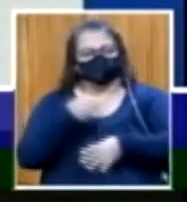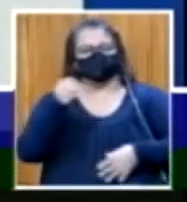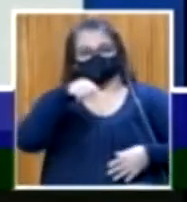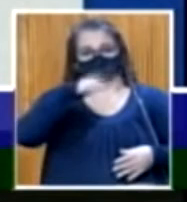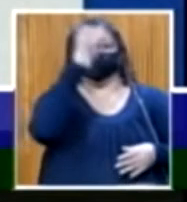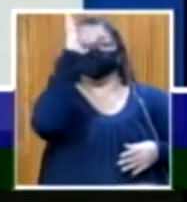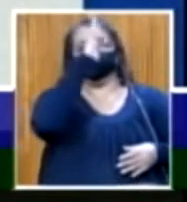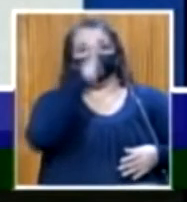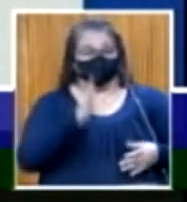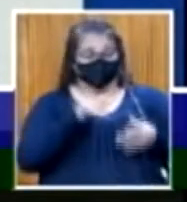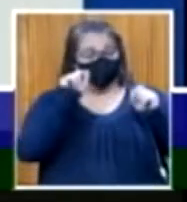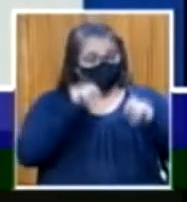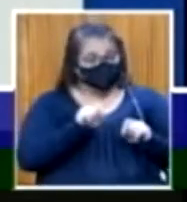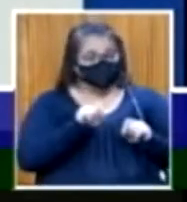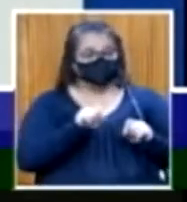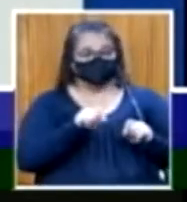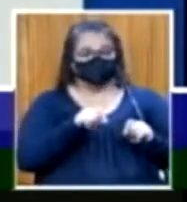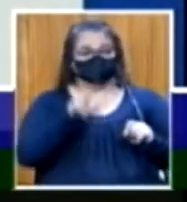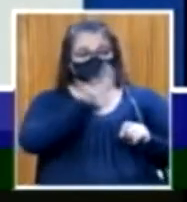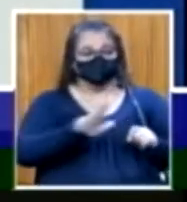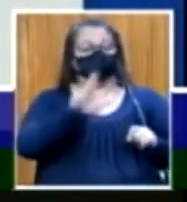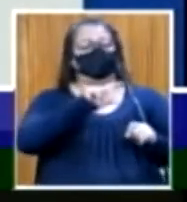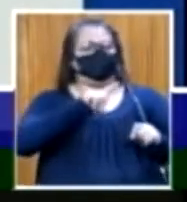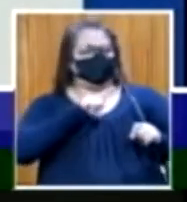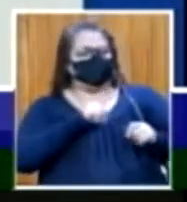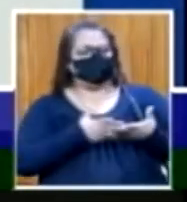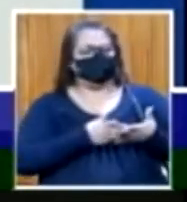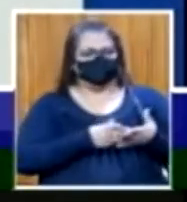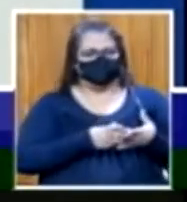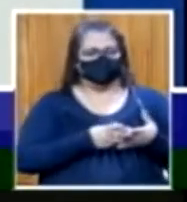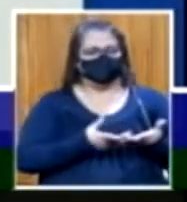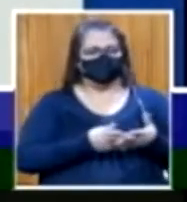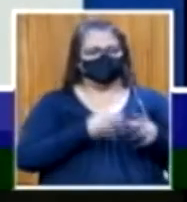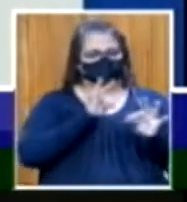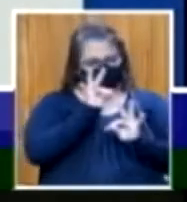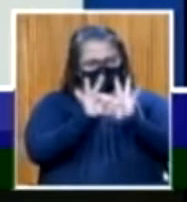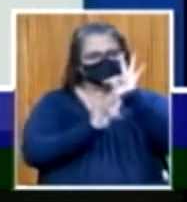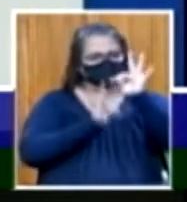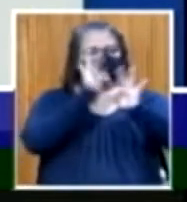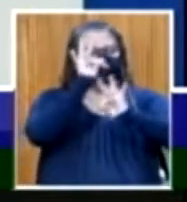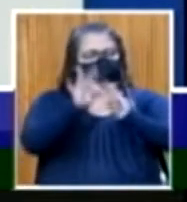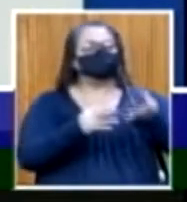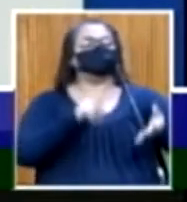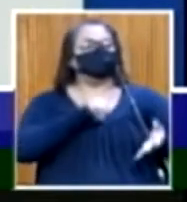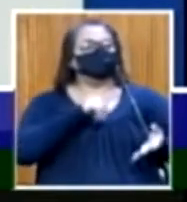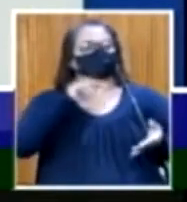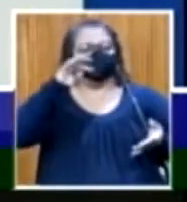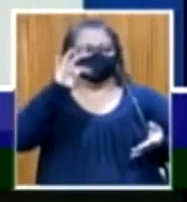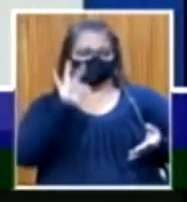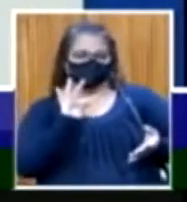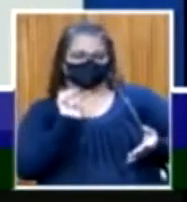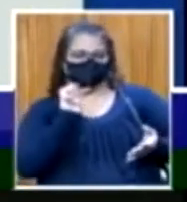Uberlândia é um polo tecnológico, todos sabem. Nós tivemos grandes operações